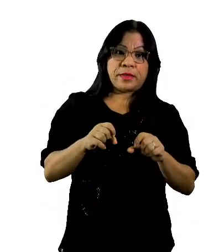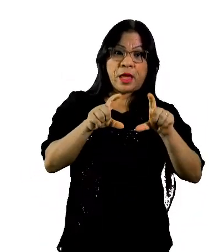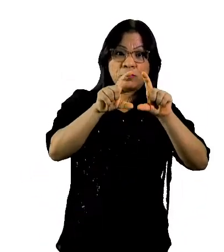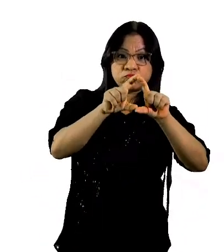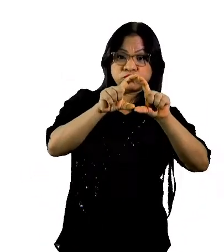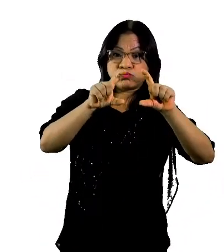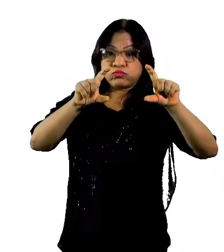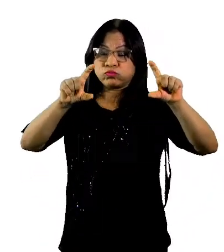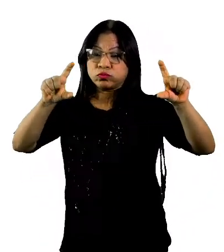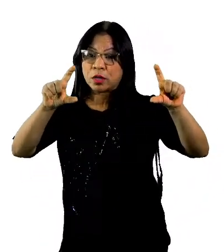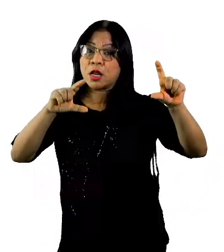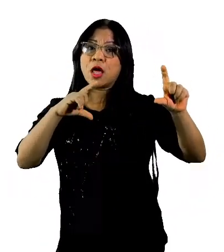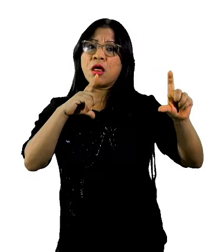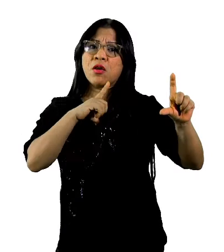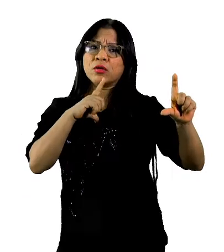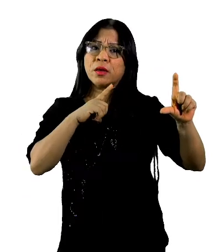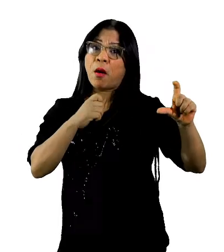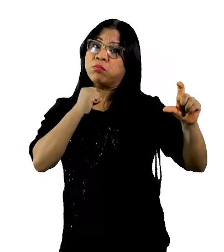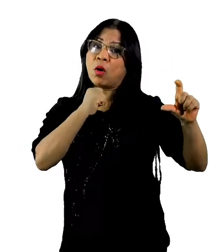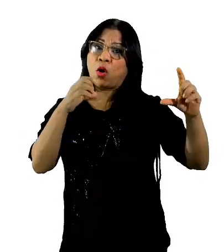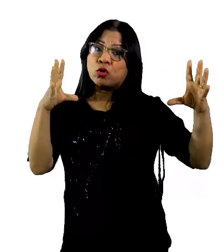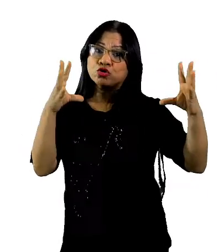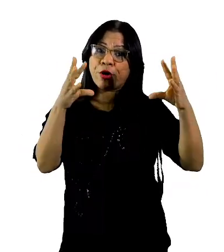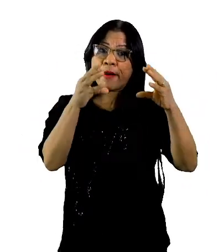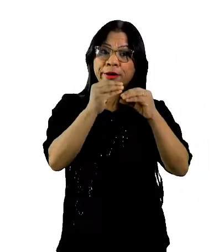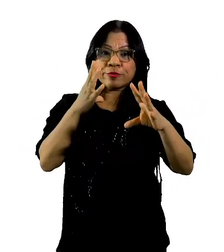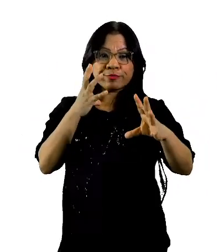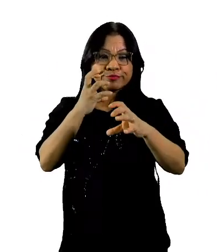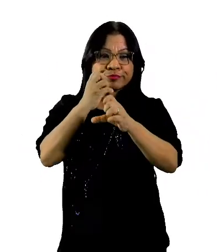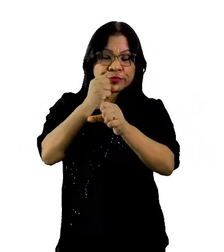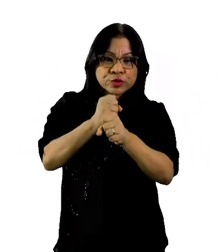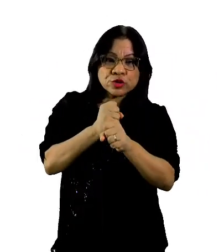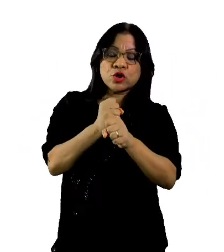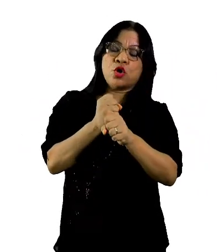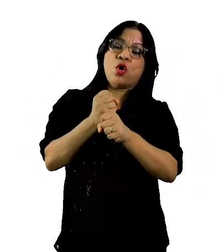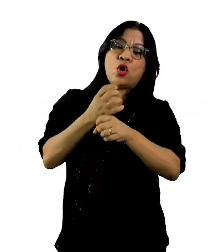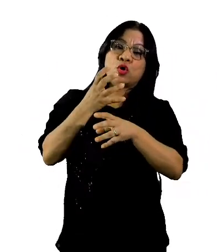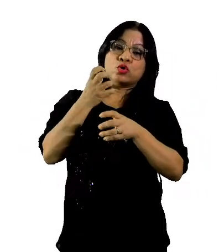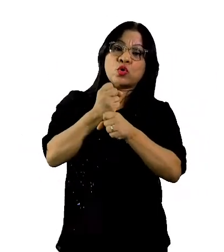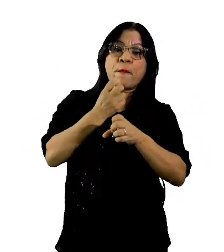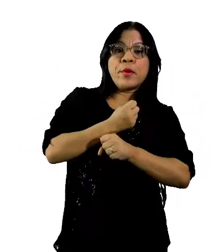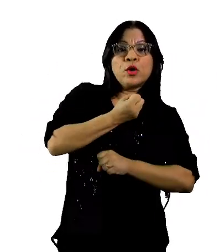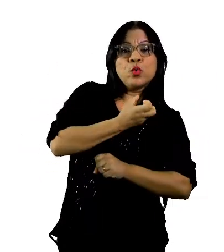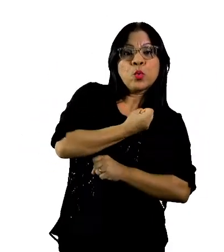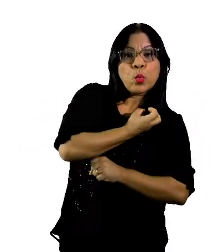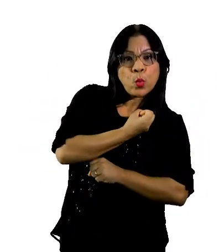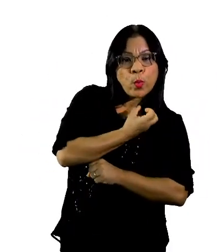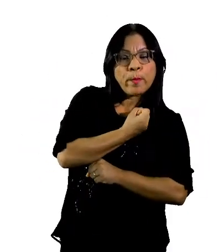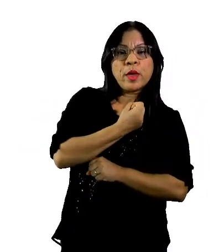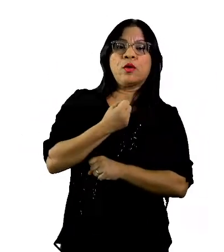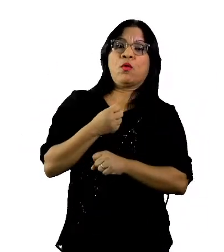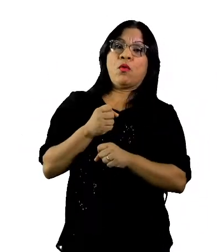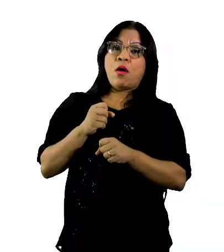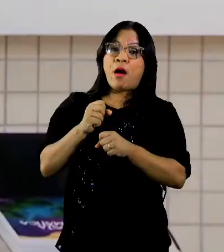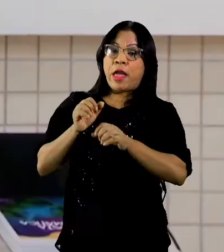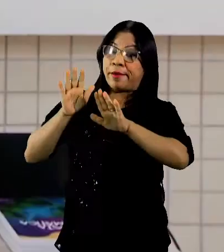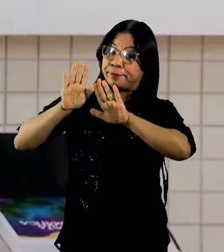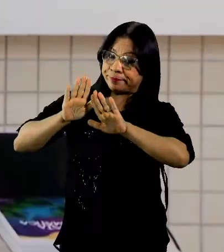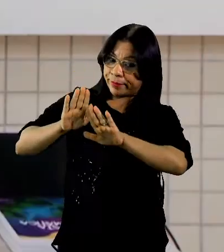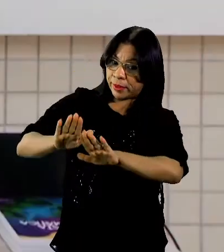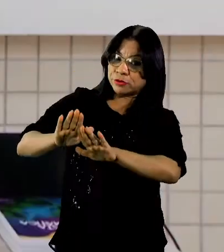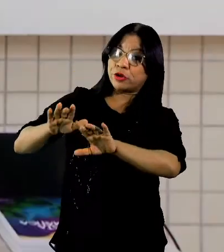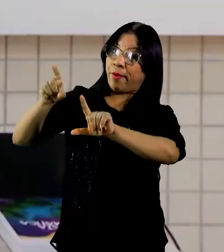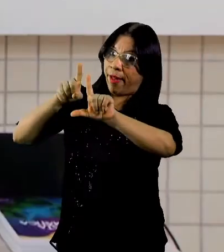semelhantes, podemos reduzi-los somando os coeficientes e conservando a parte literal. Percebam,